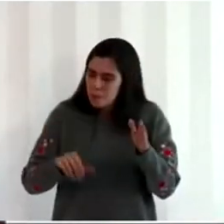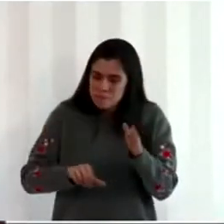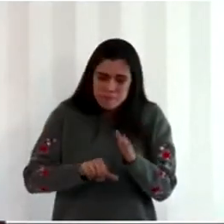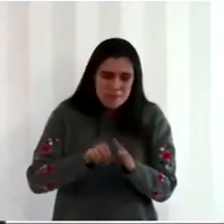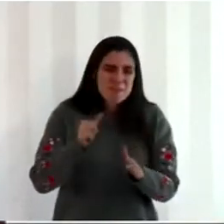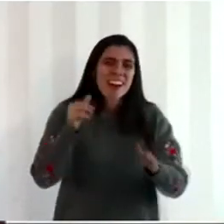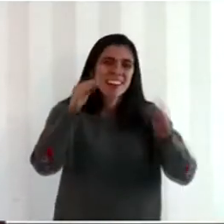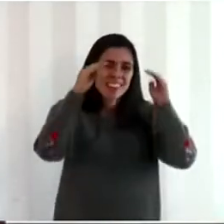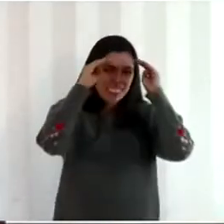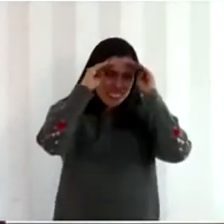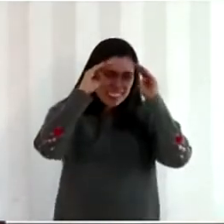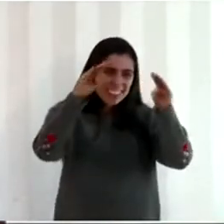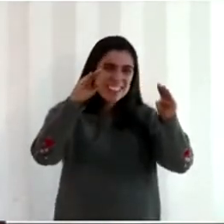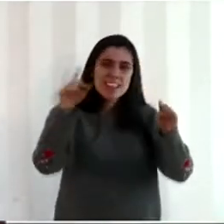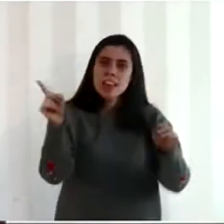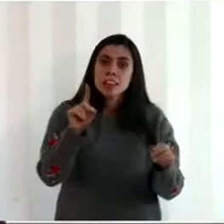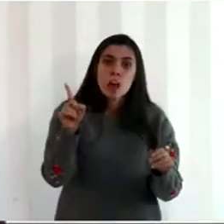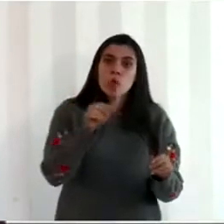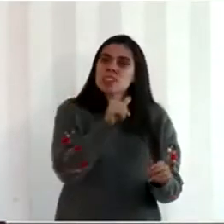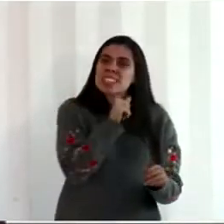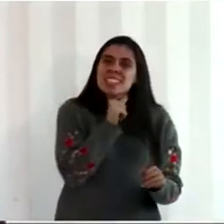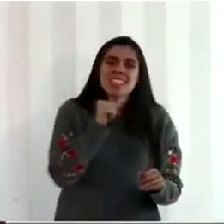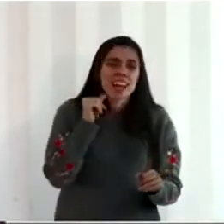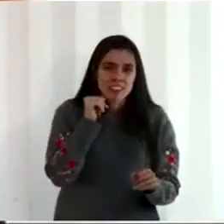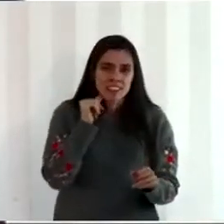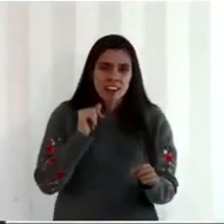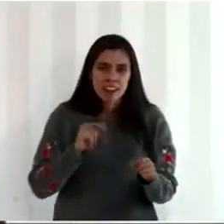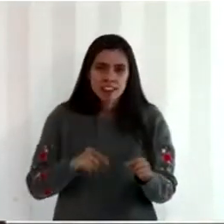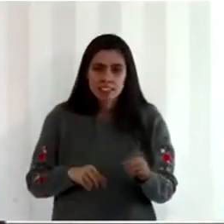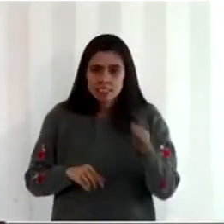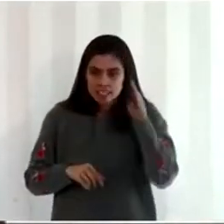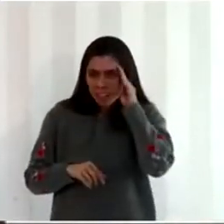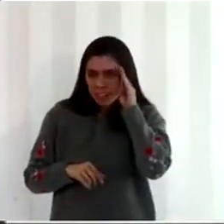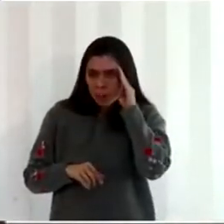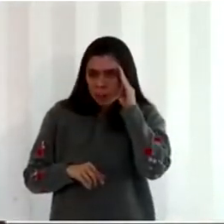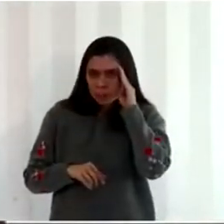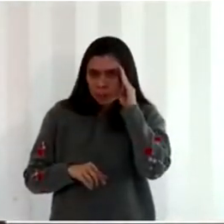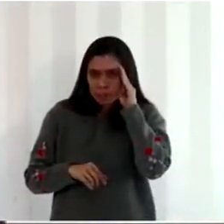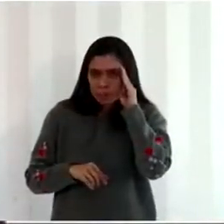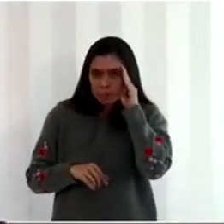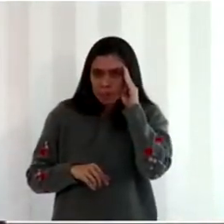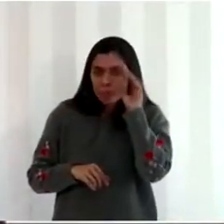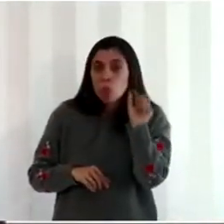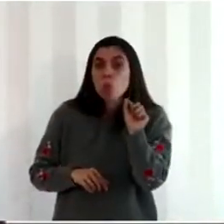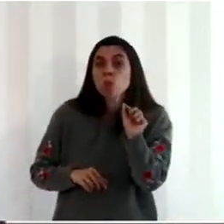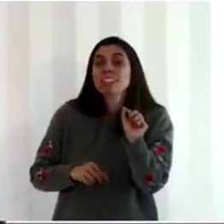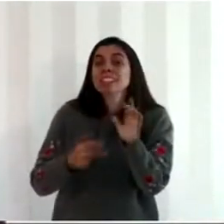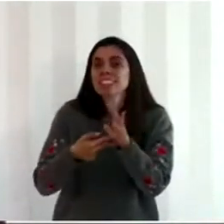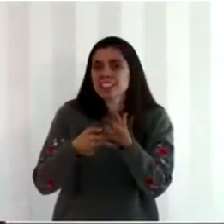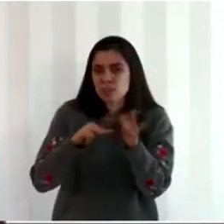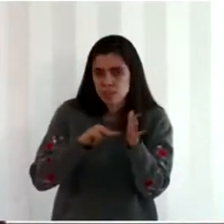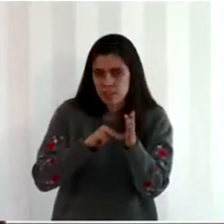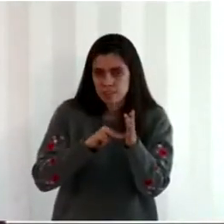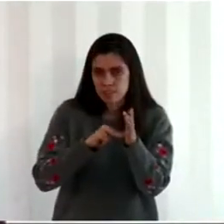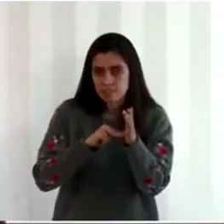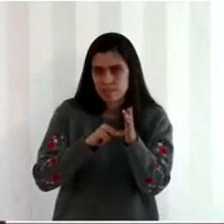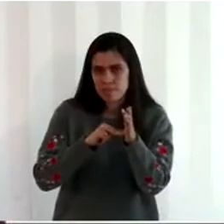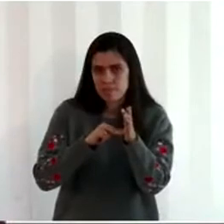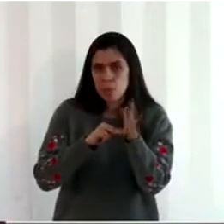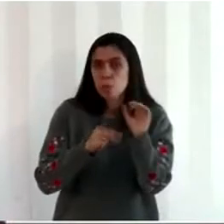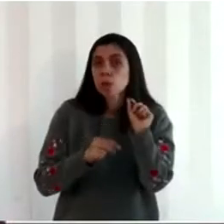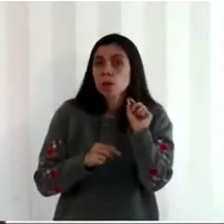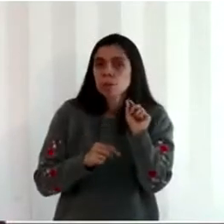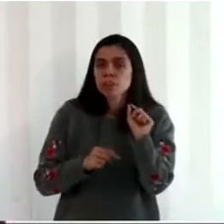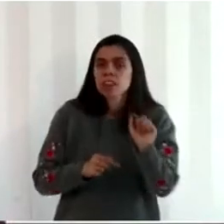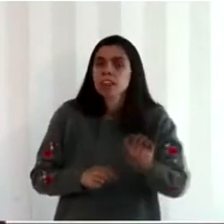te confronte com a palavra dEle, como estes homens foram confrontados, e você volte a ter uma vida santa e reta na presença do Senhor. Porque